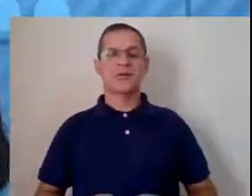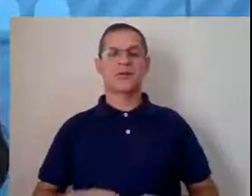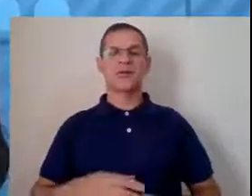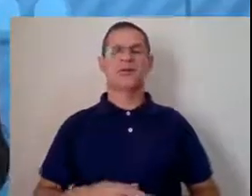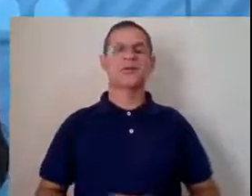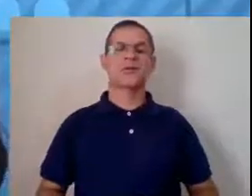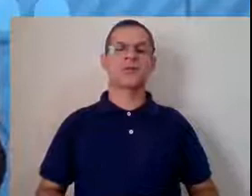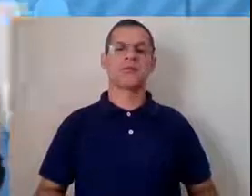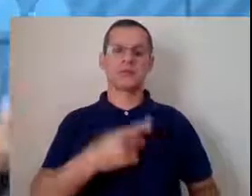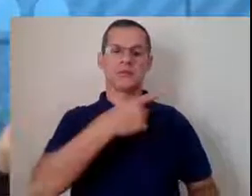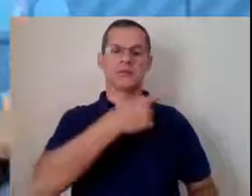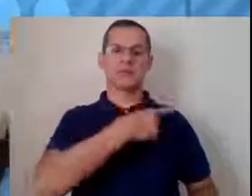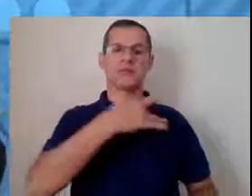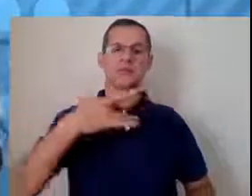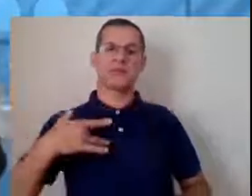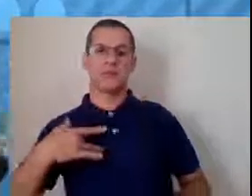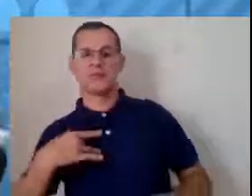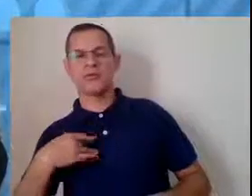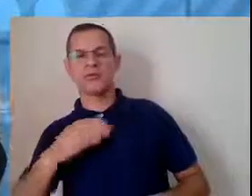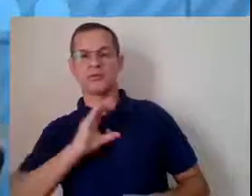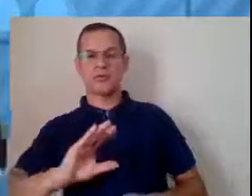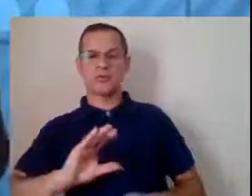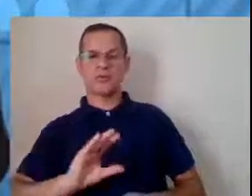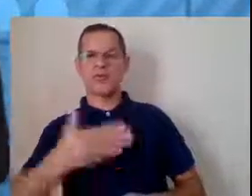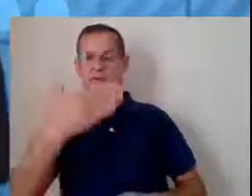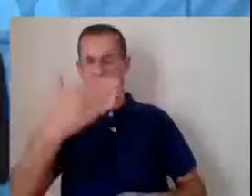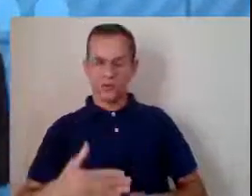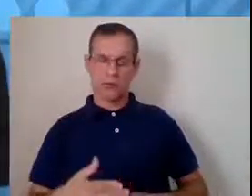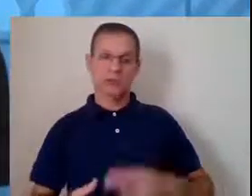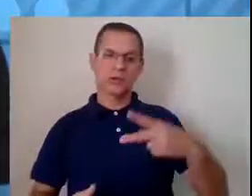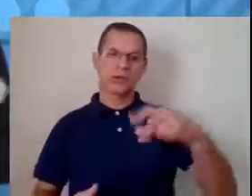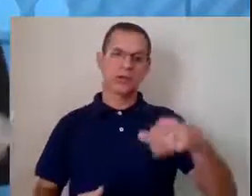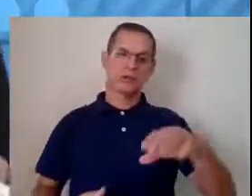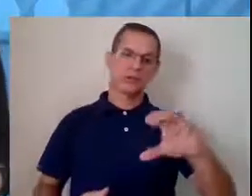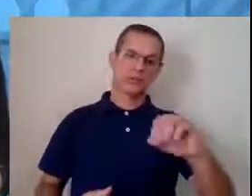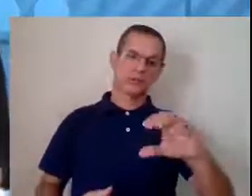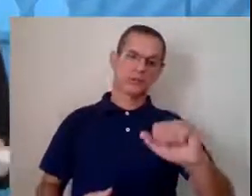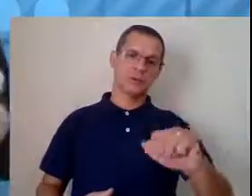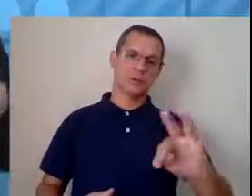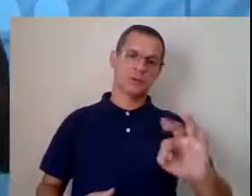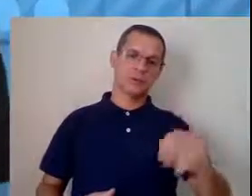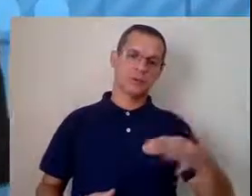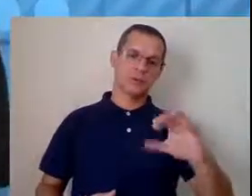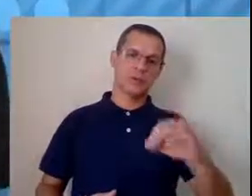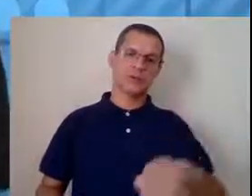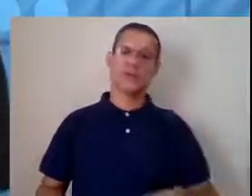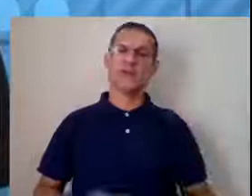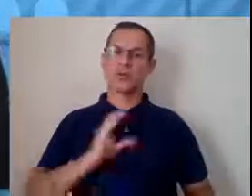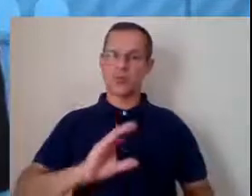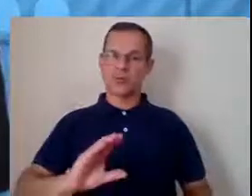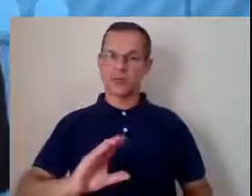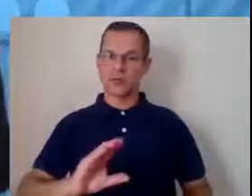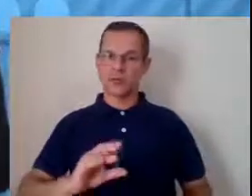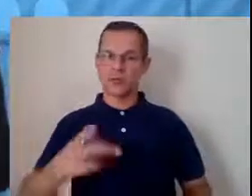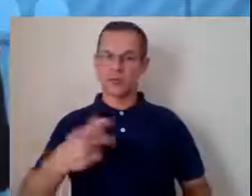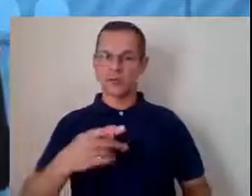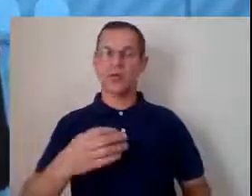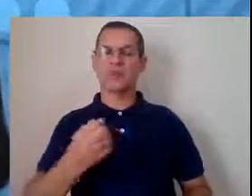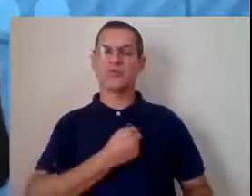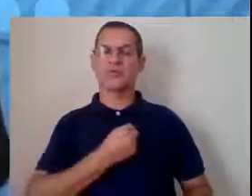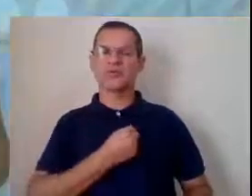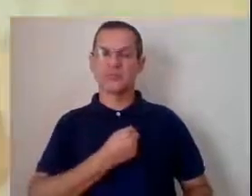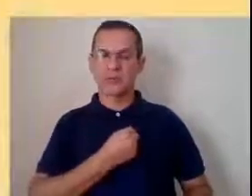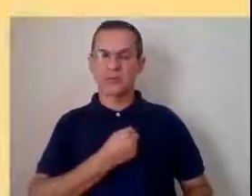fizer um investimento maior, nós vamos provar aqui, através do plano cartesiano, que o número de consultas